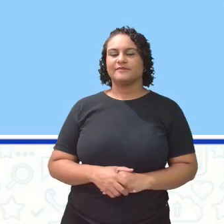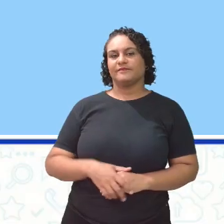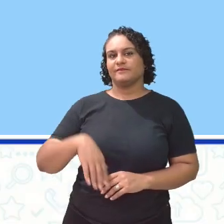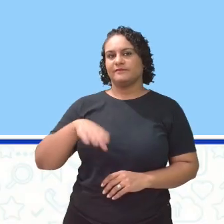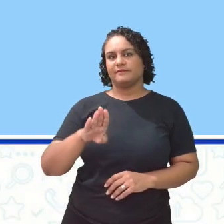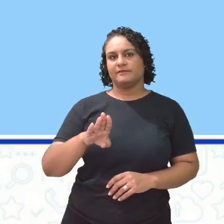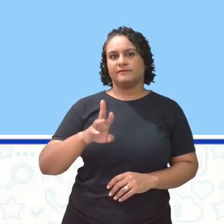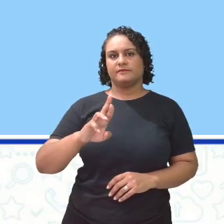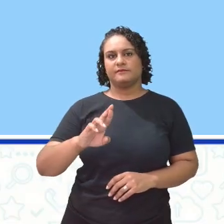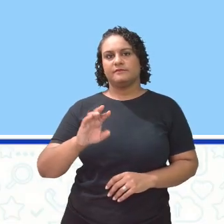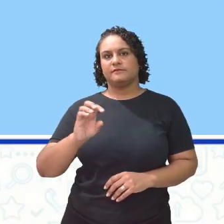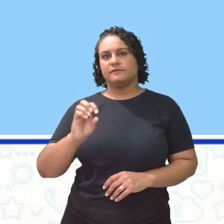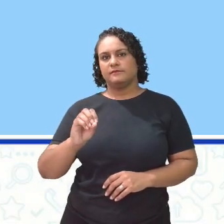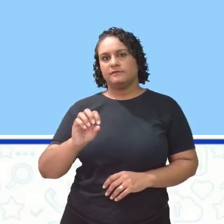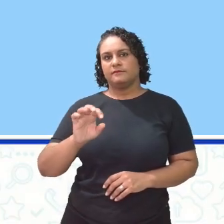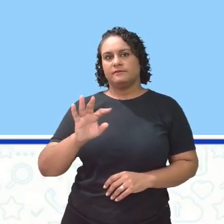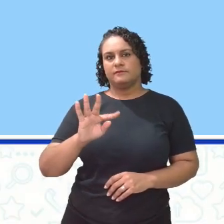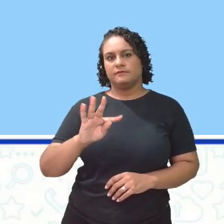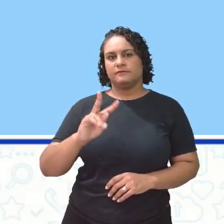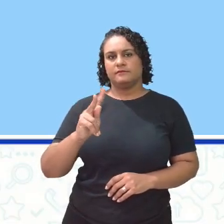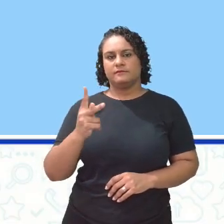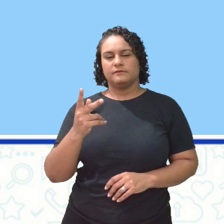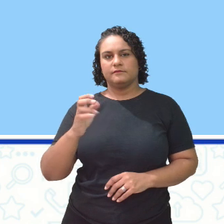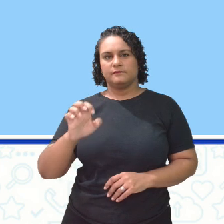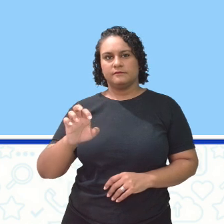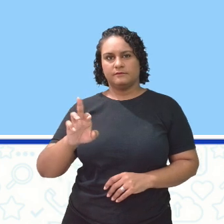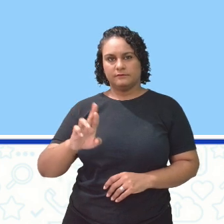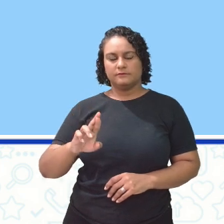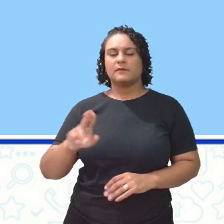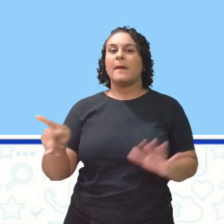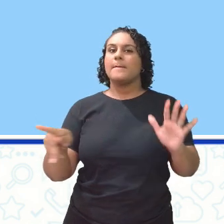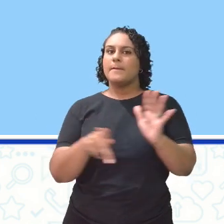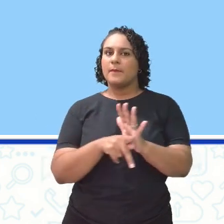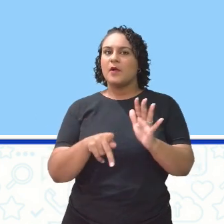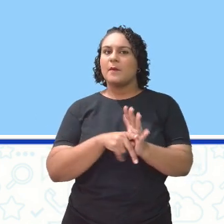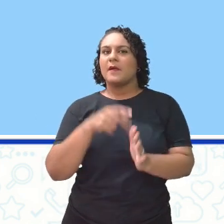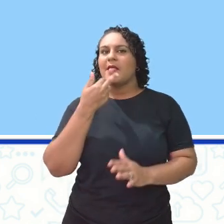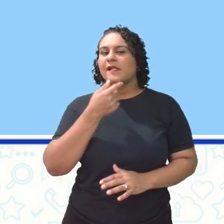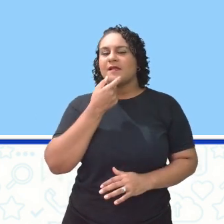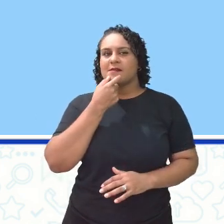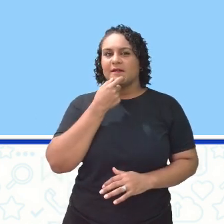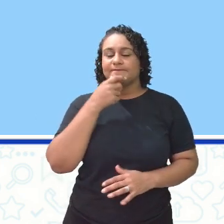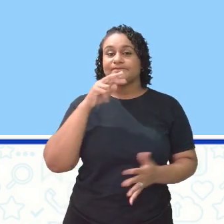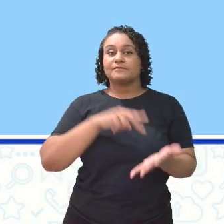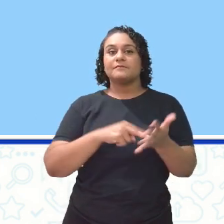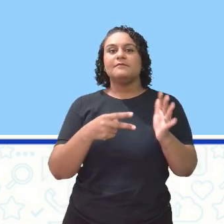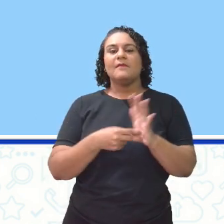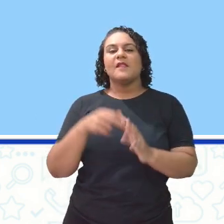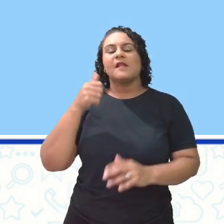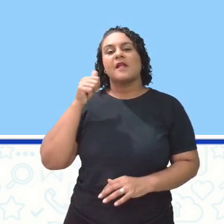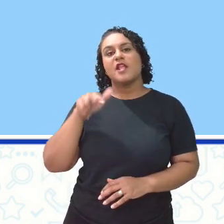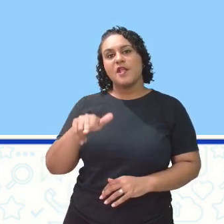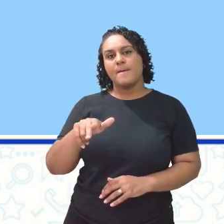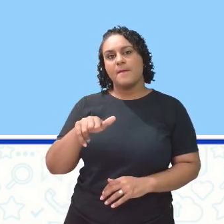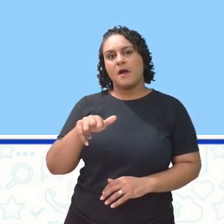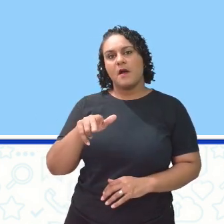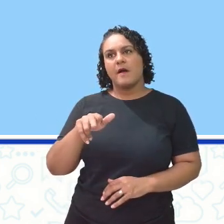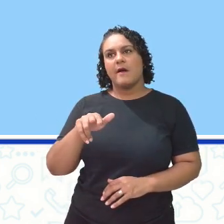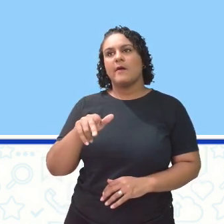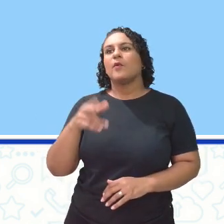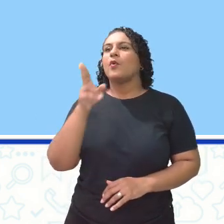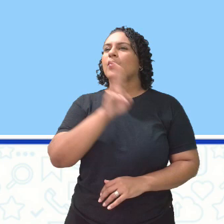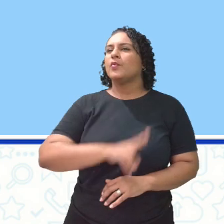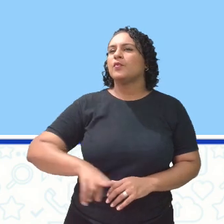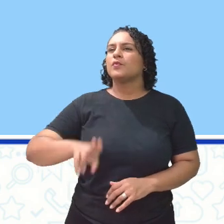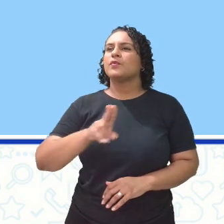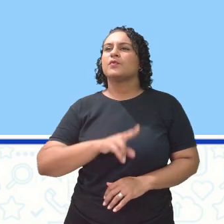Brother significa uma palavra, né, da língua inglesa, que significa irmão. É uma expressão usada no